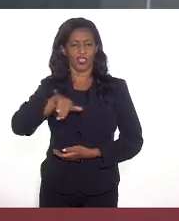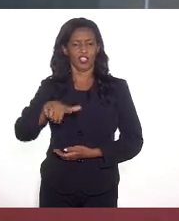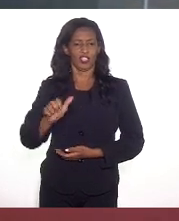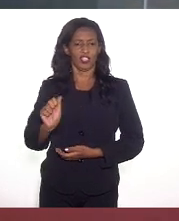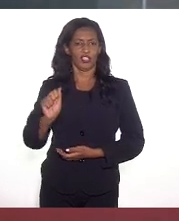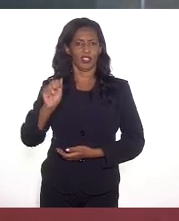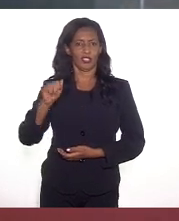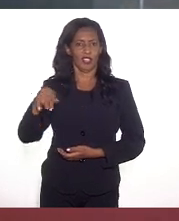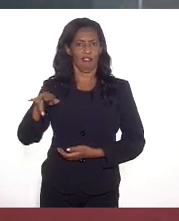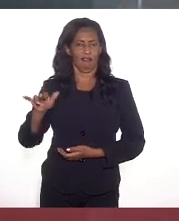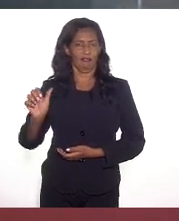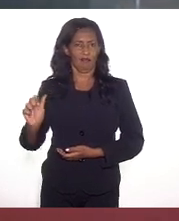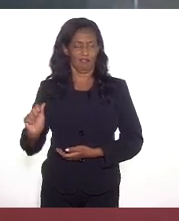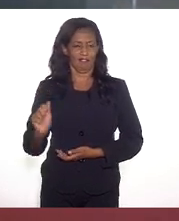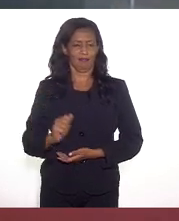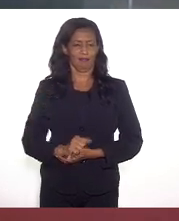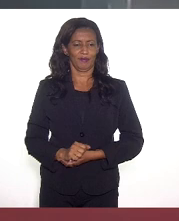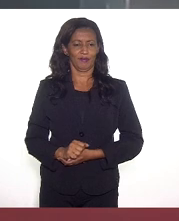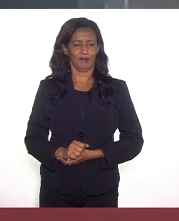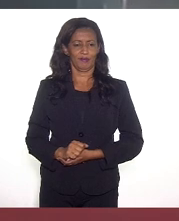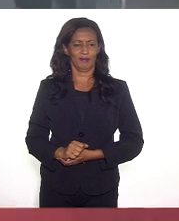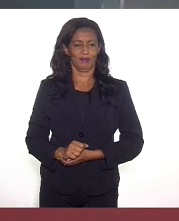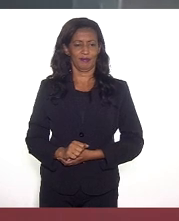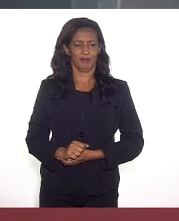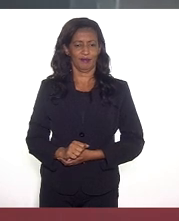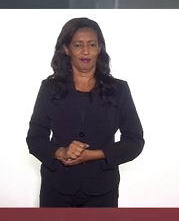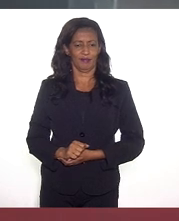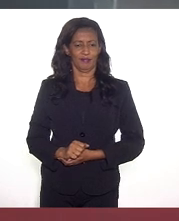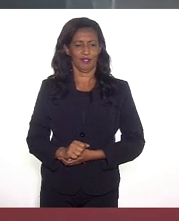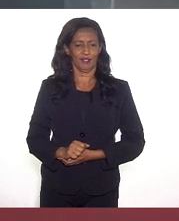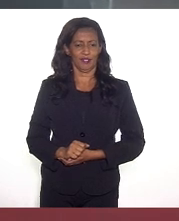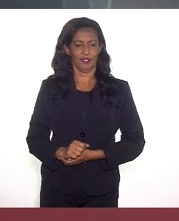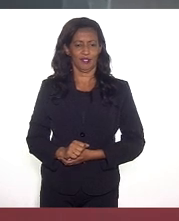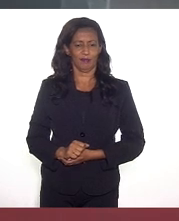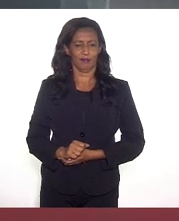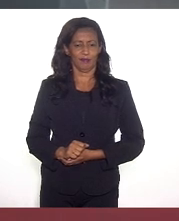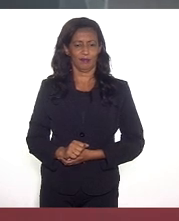Iara Silva Monteiro, Luana José Dias Ladeira,